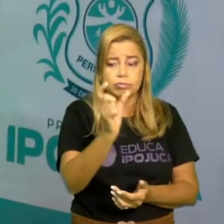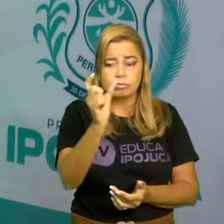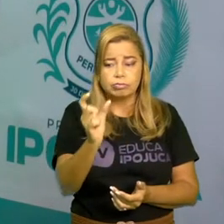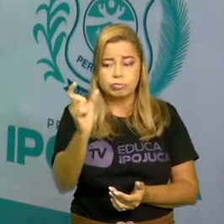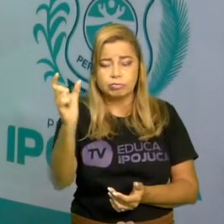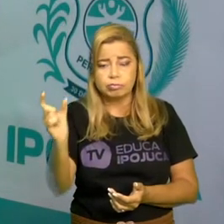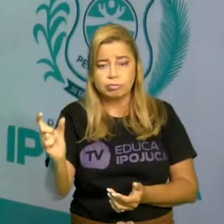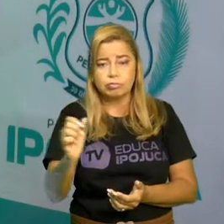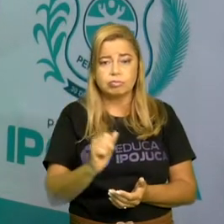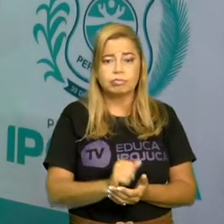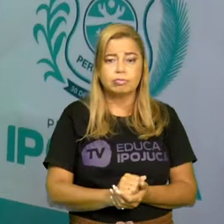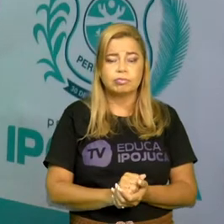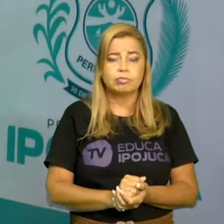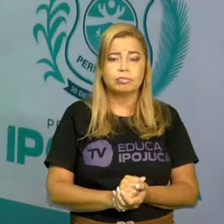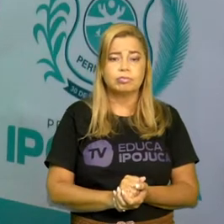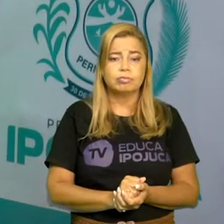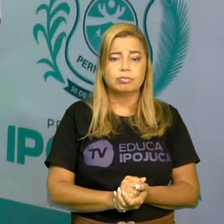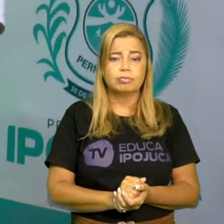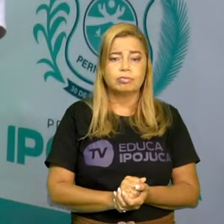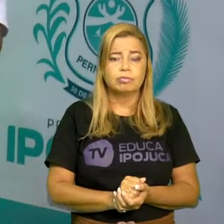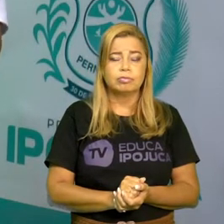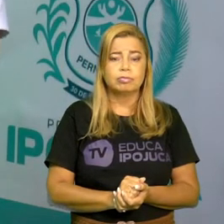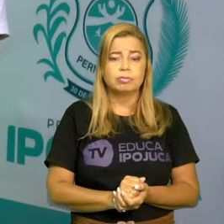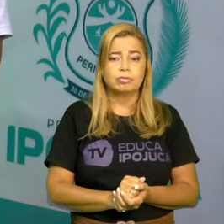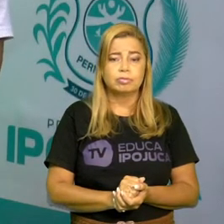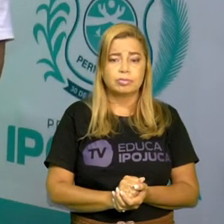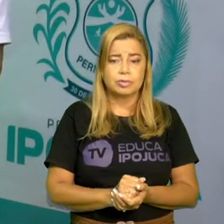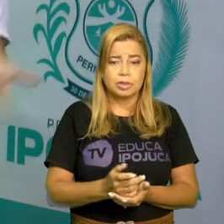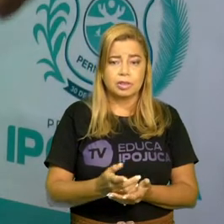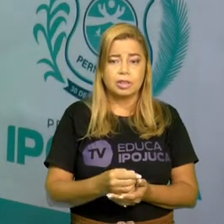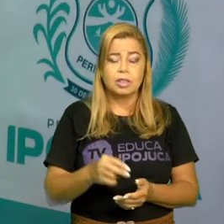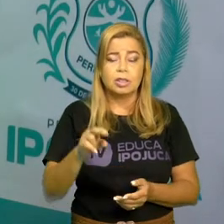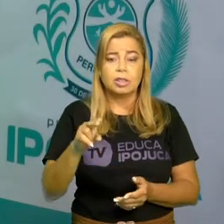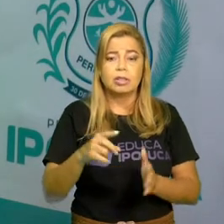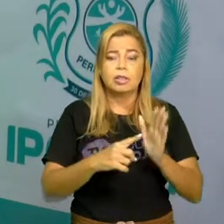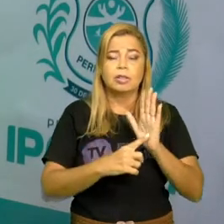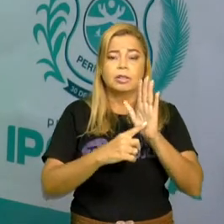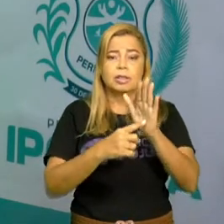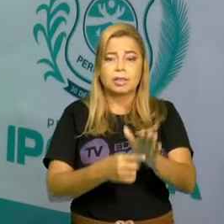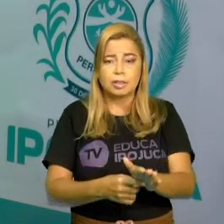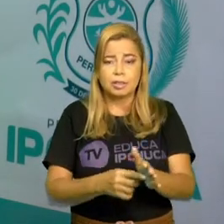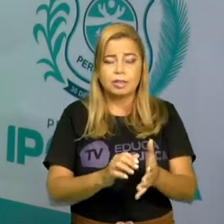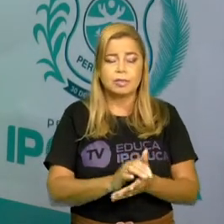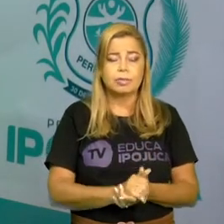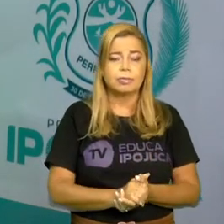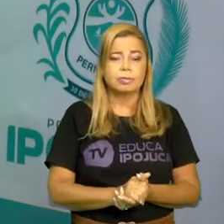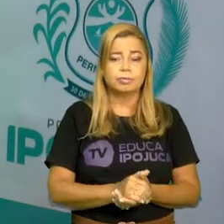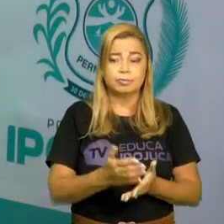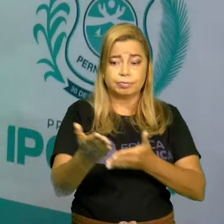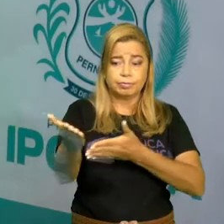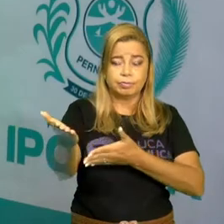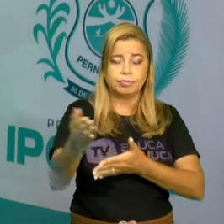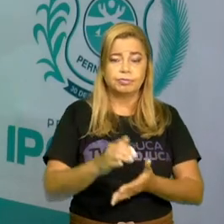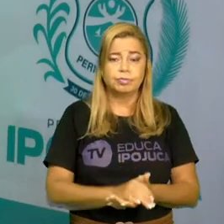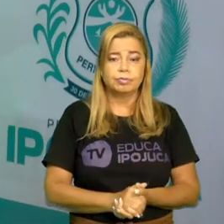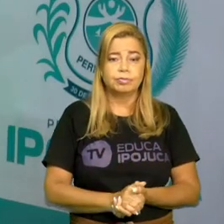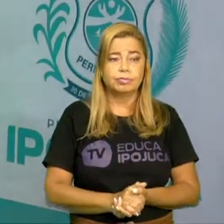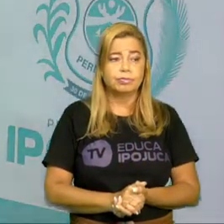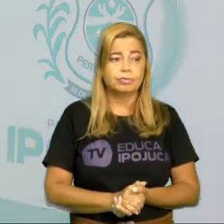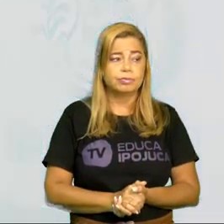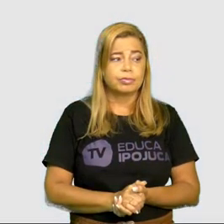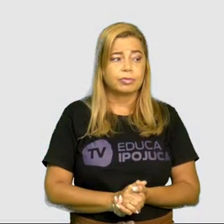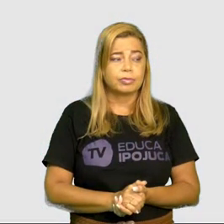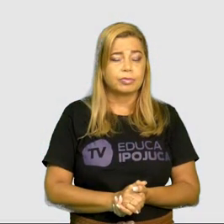composto naquela a representação cristineia você vamos ver aqui na nossa telinha Vamos